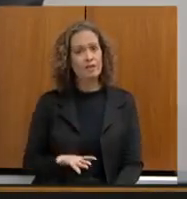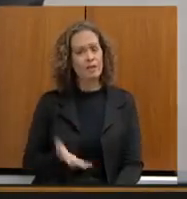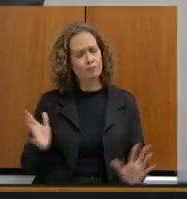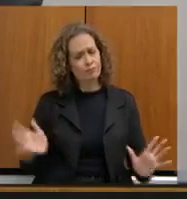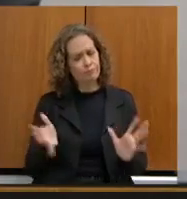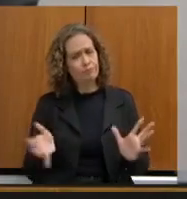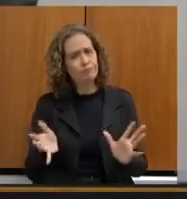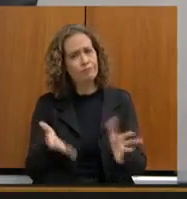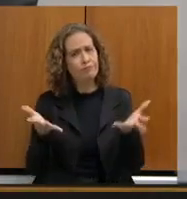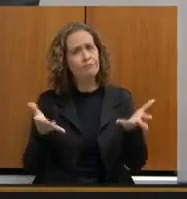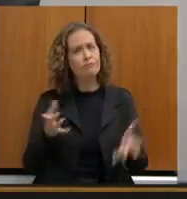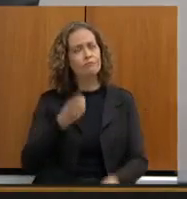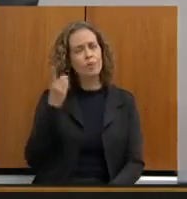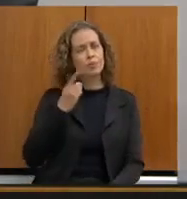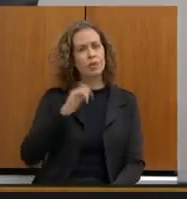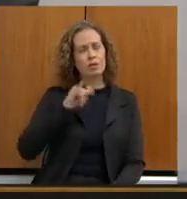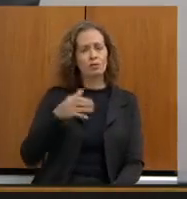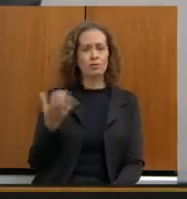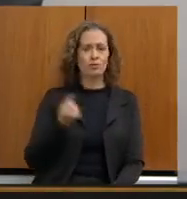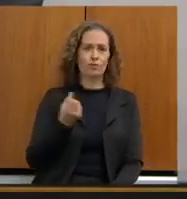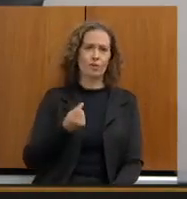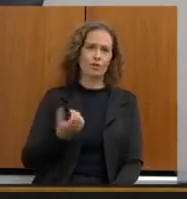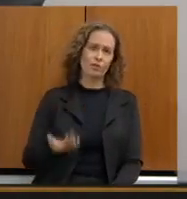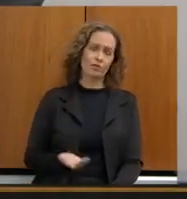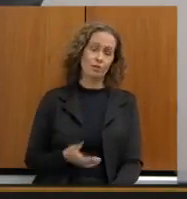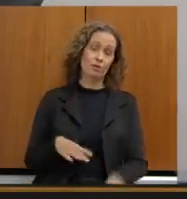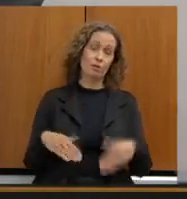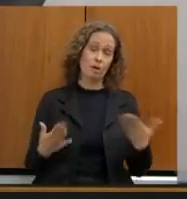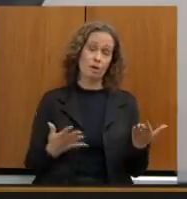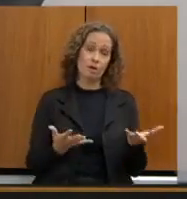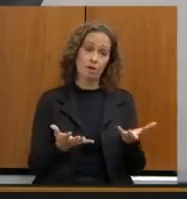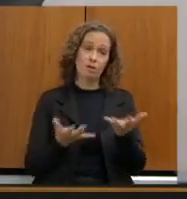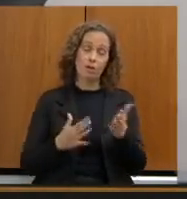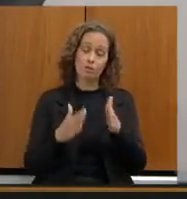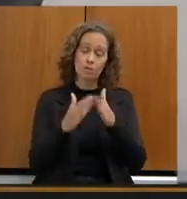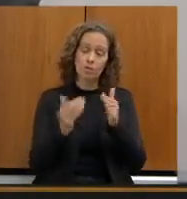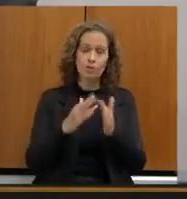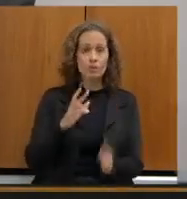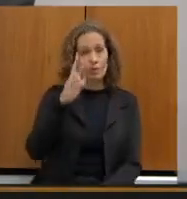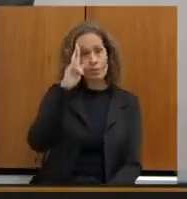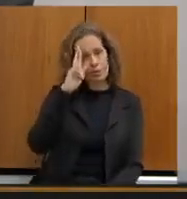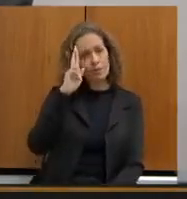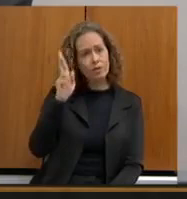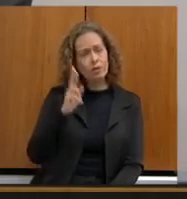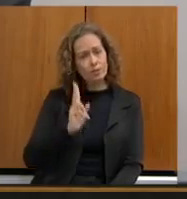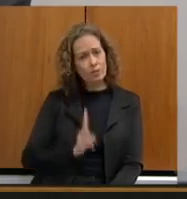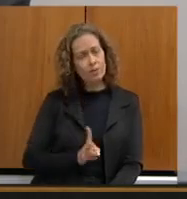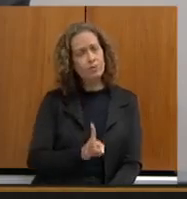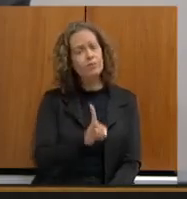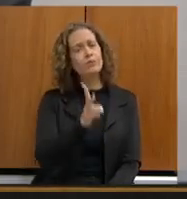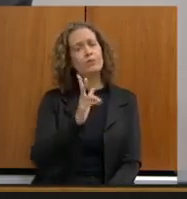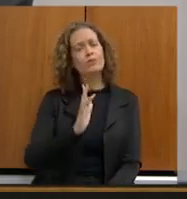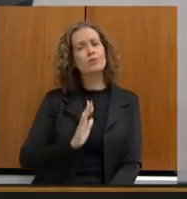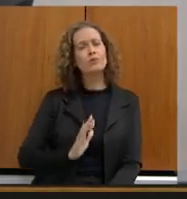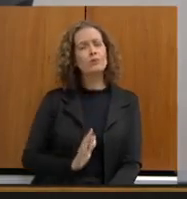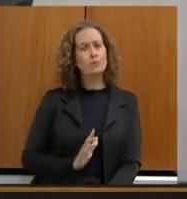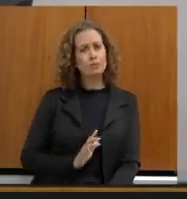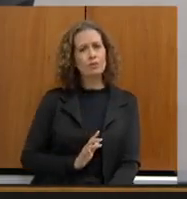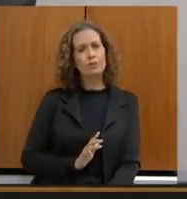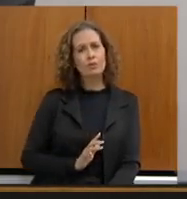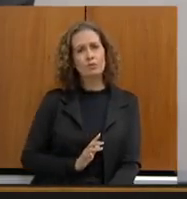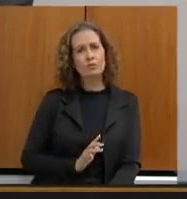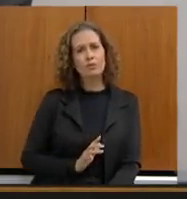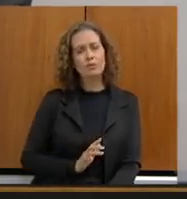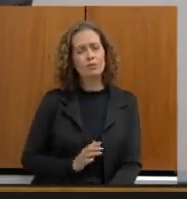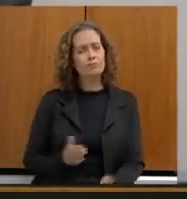Deputado João Leite a essas ações Então eu quero que pedir um senhor que continue a doença é